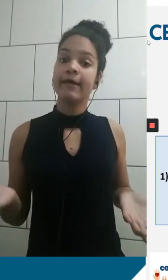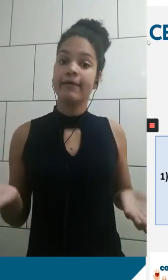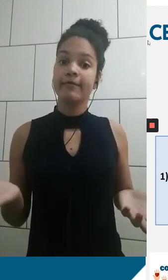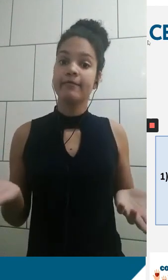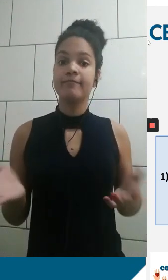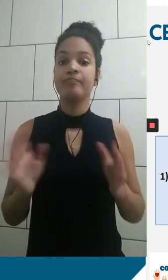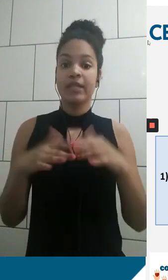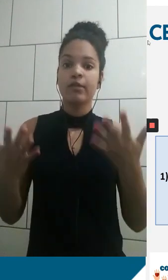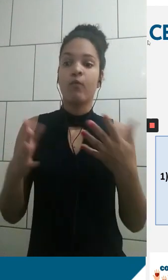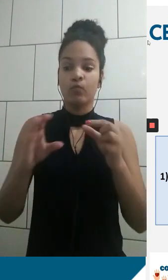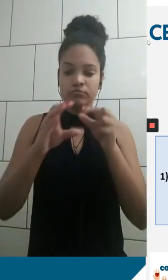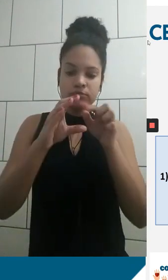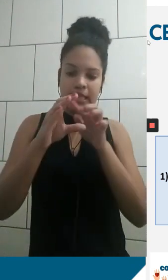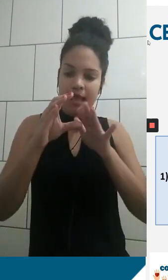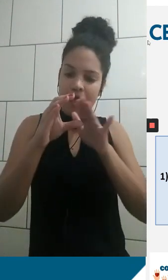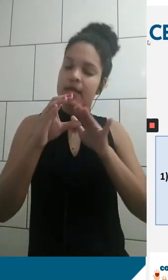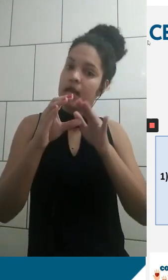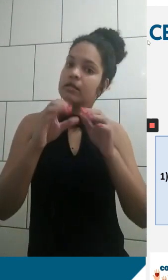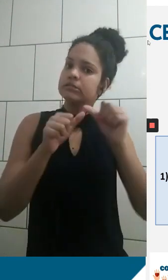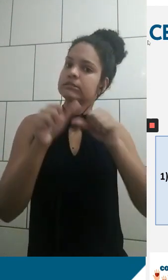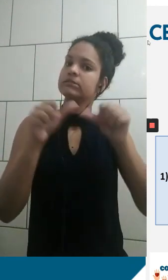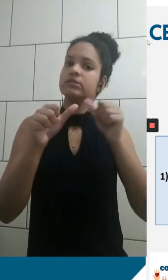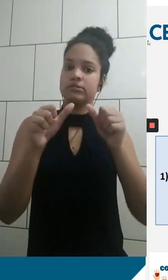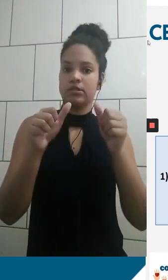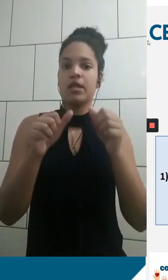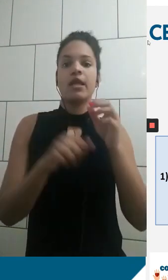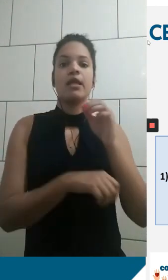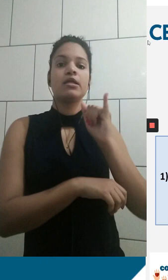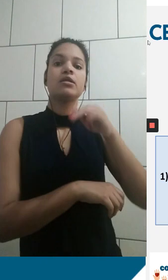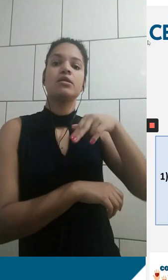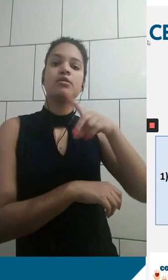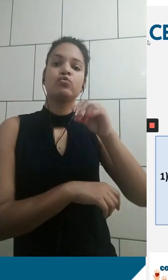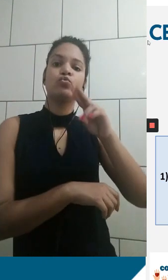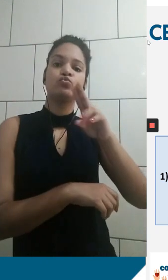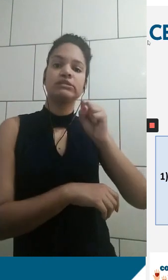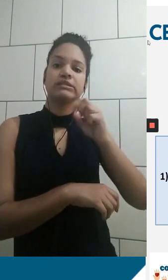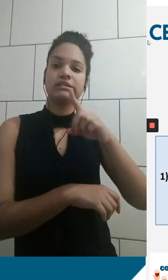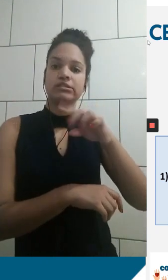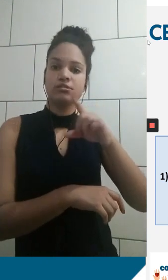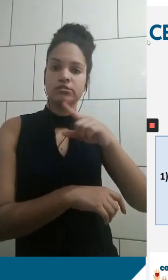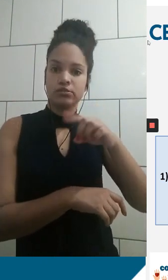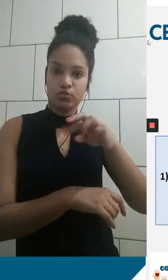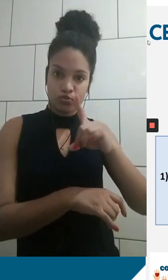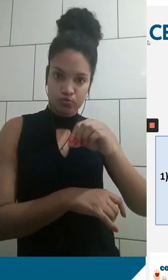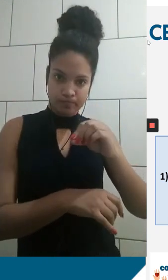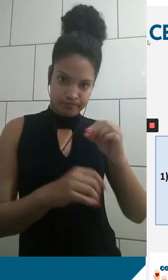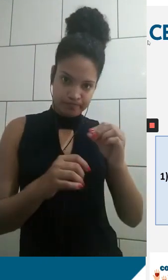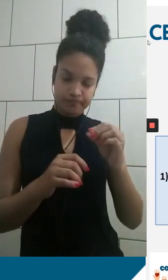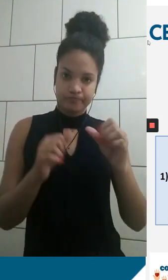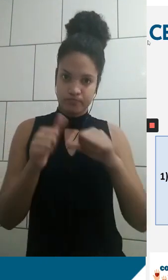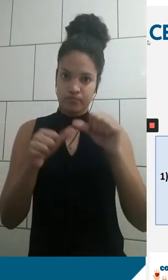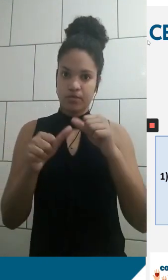chamado de ajuste induzido. Então, modelos de chave e fechadura, modelos de ajuste